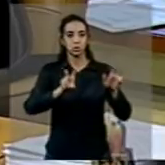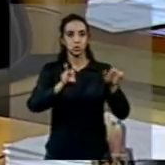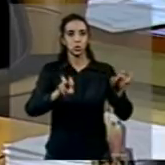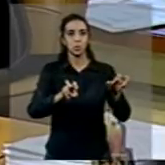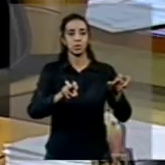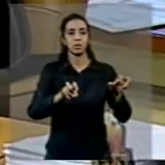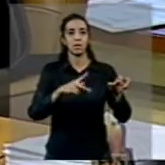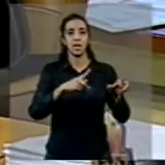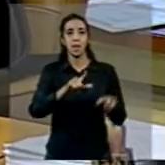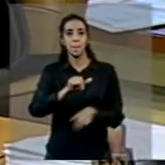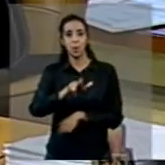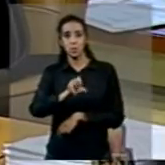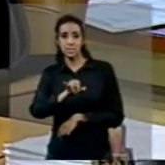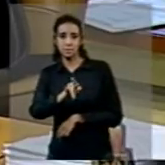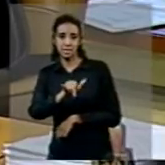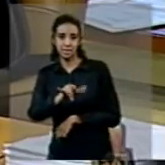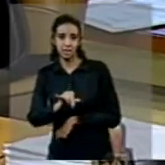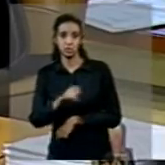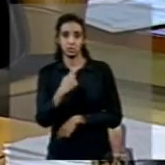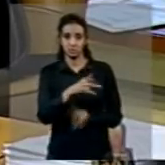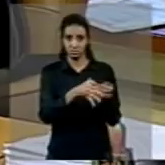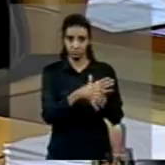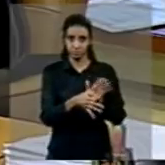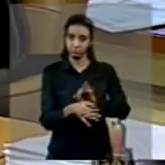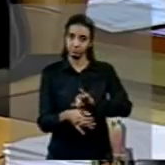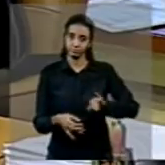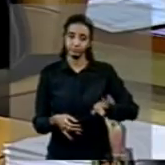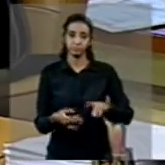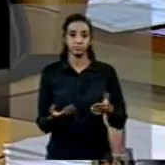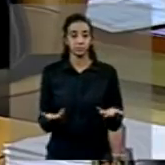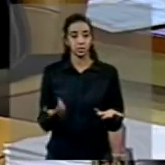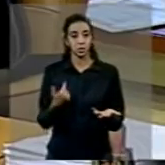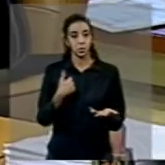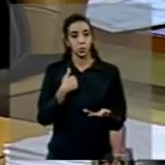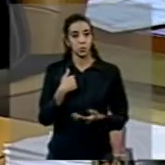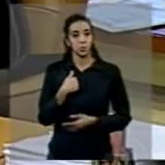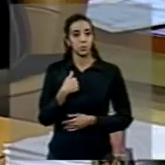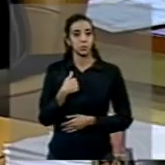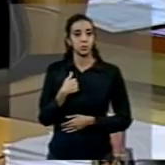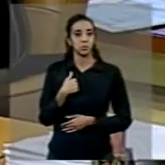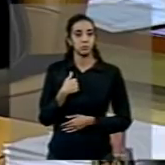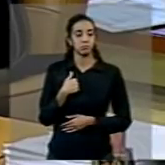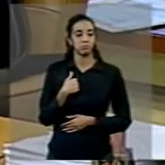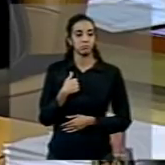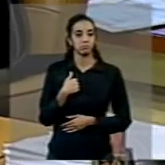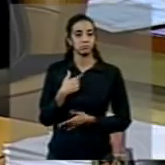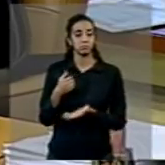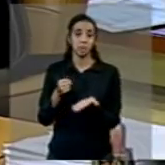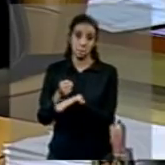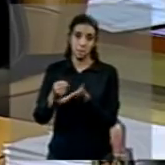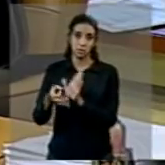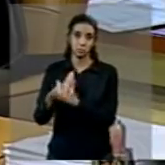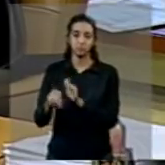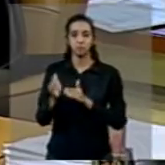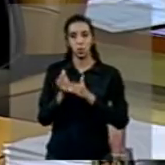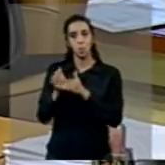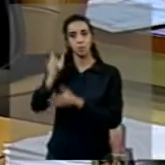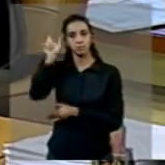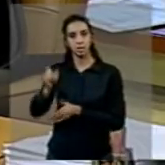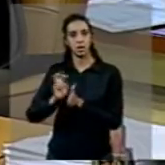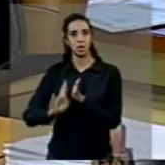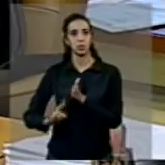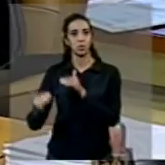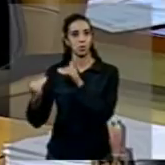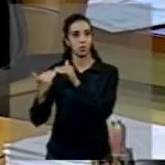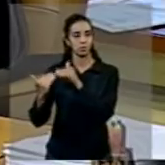alegações, entendo, e nisso acompanho na fundamentação iminente, ministro relator, que o que